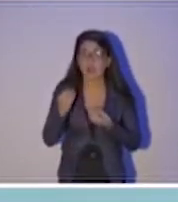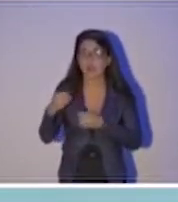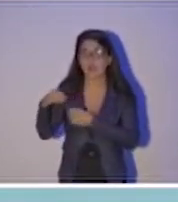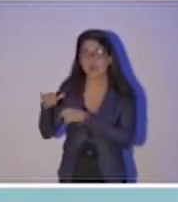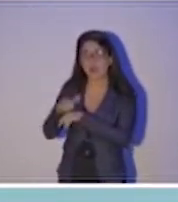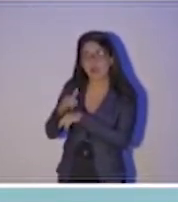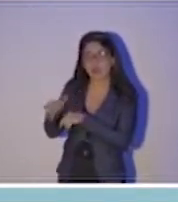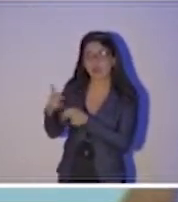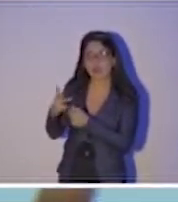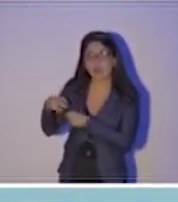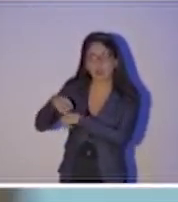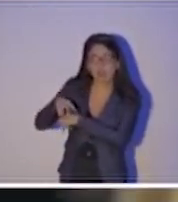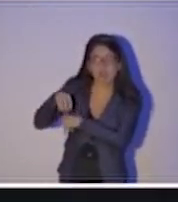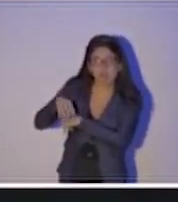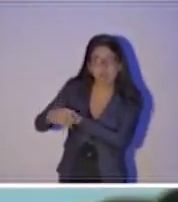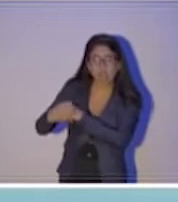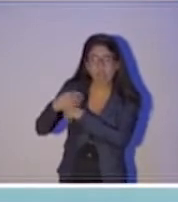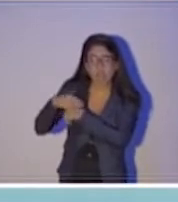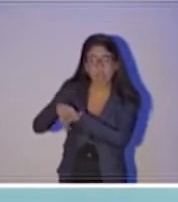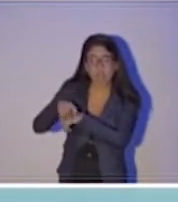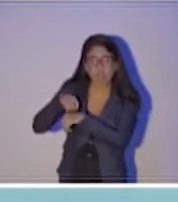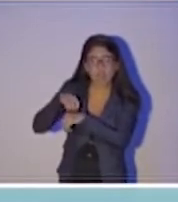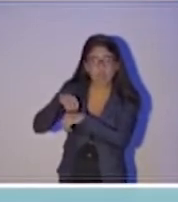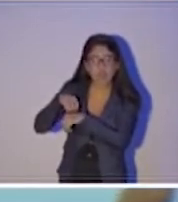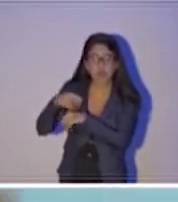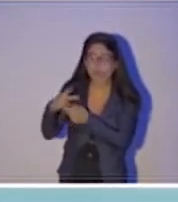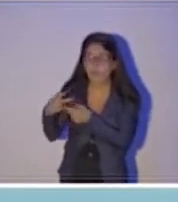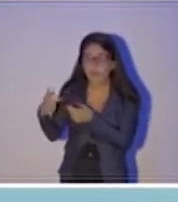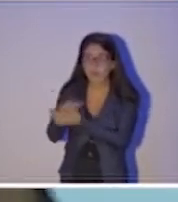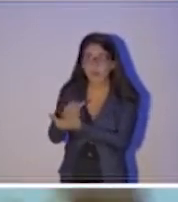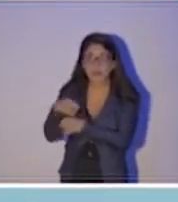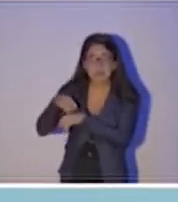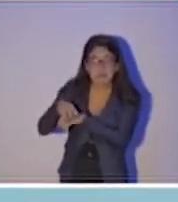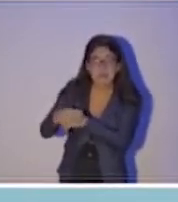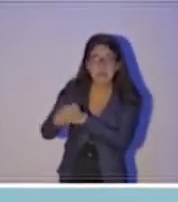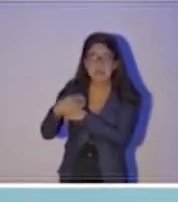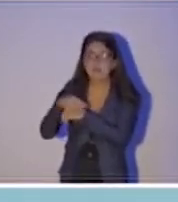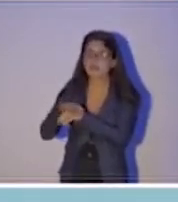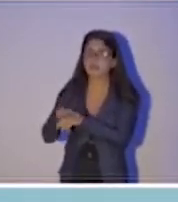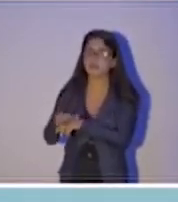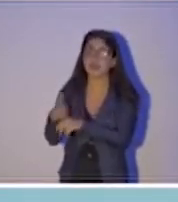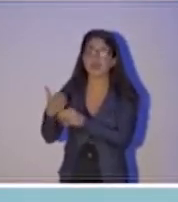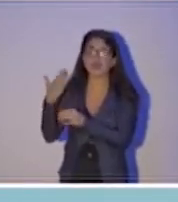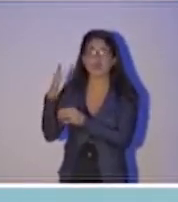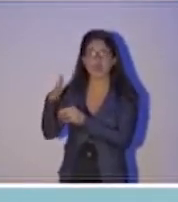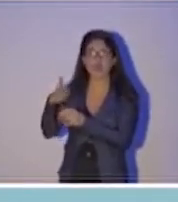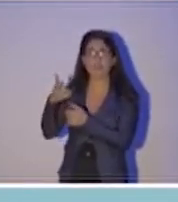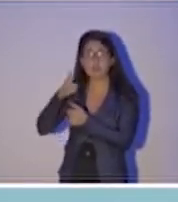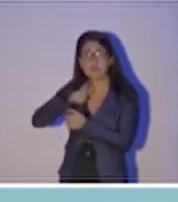estão funcionando, aquilo que está dando errado, o que já funcionou.